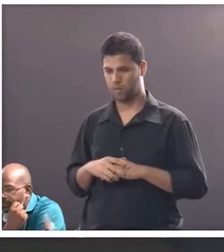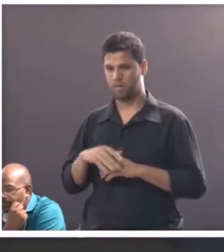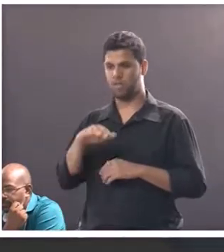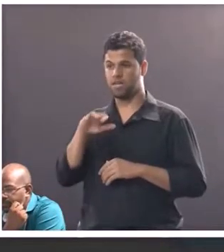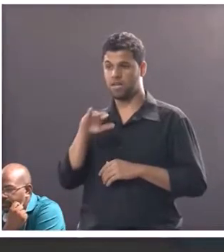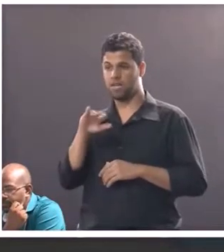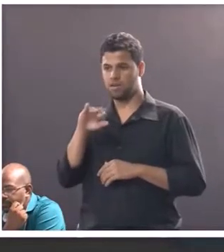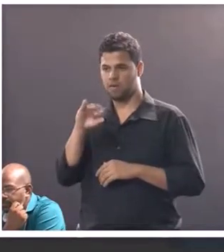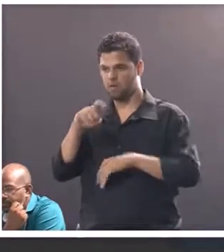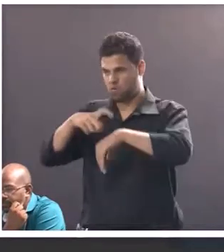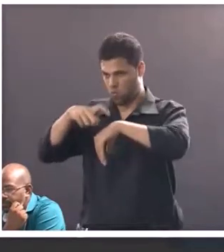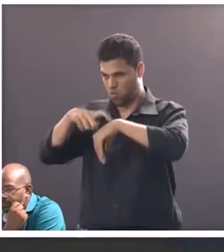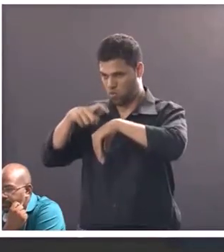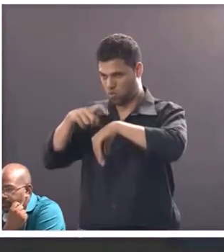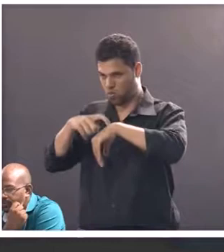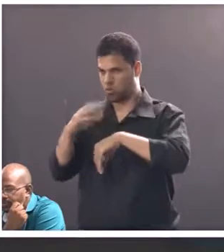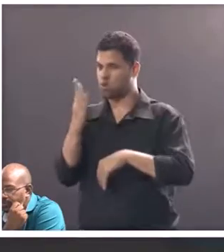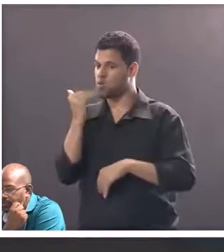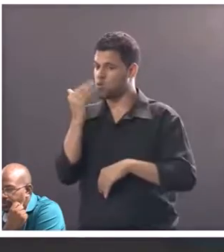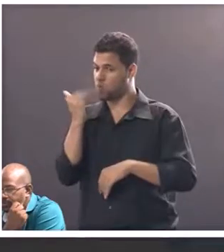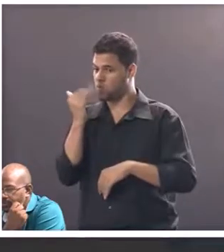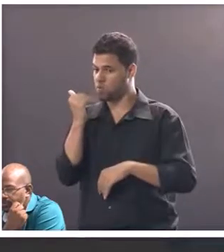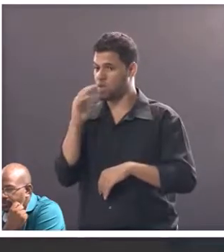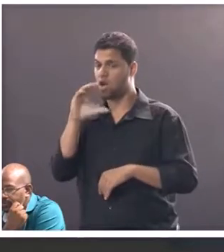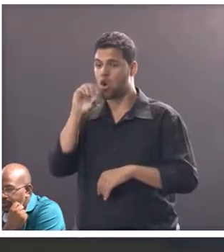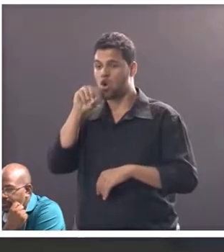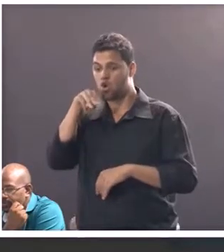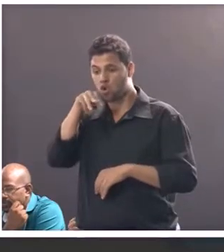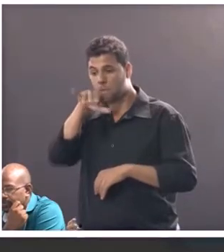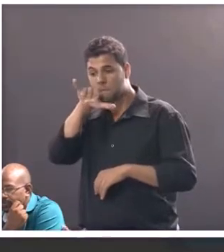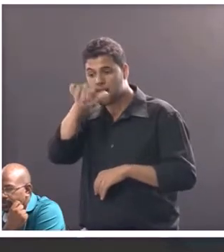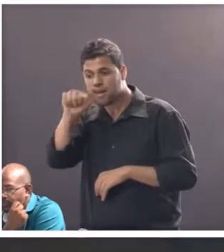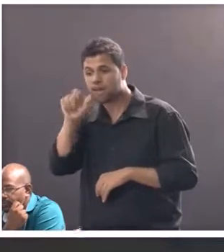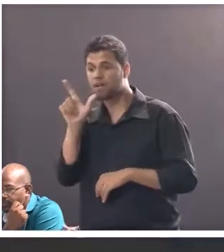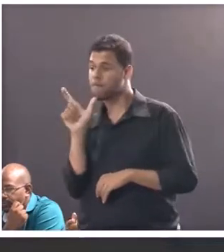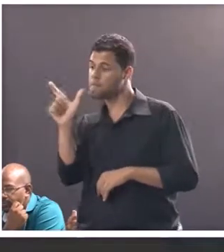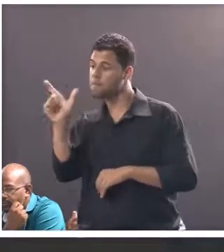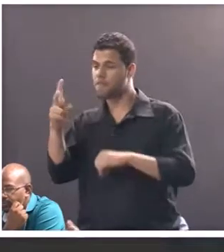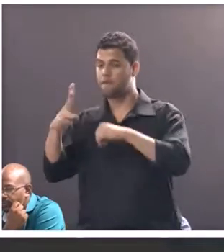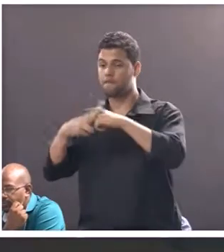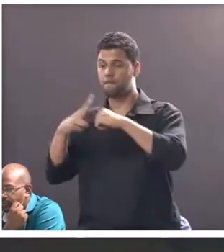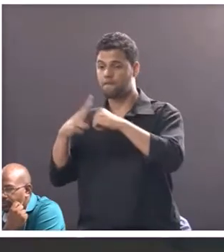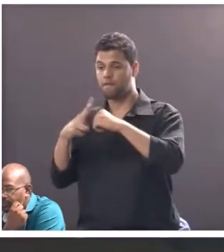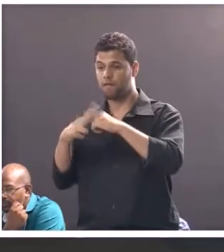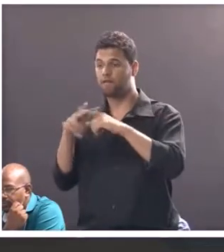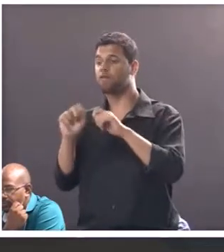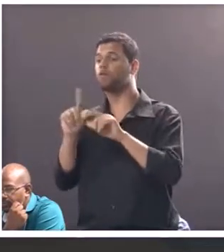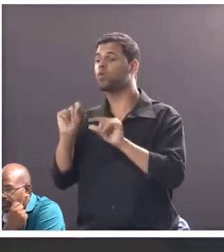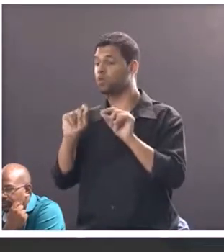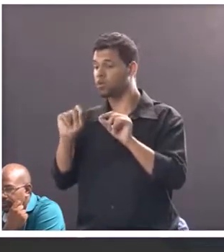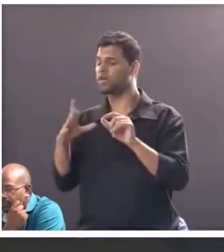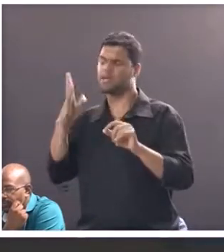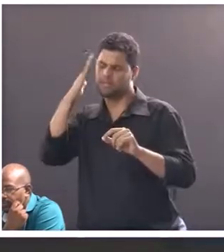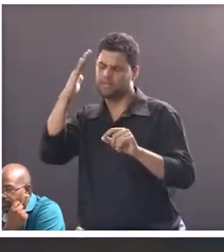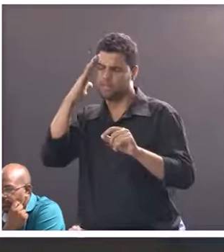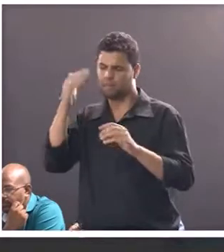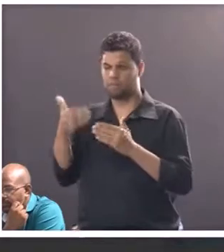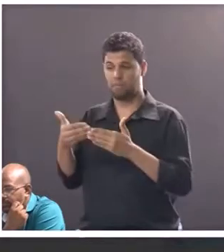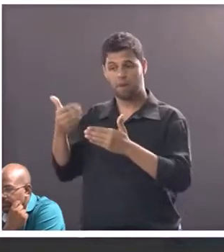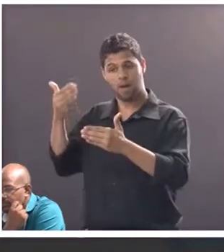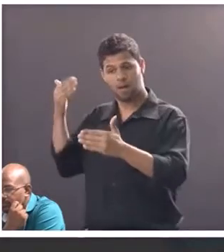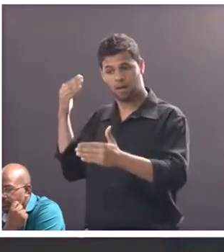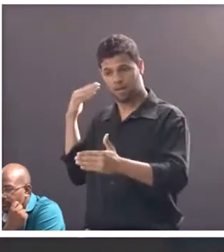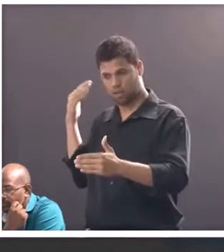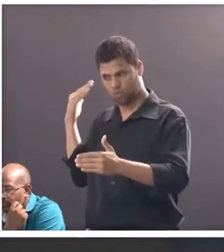enquanto eu comia, esse comia é como se eu pego esse verbo, agora eu sei que ele está no passado, eu não